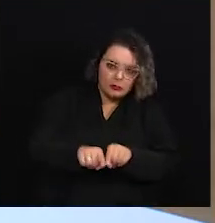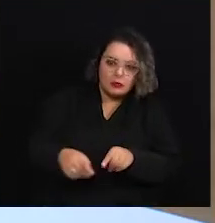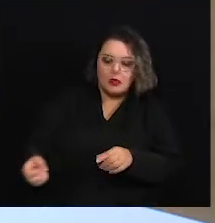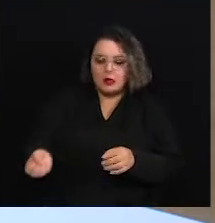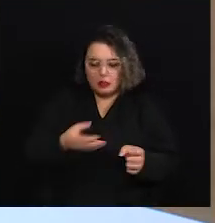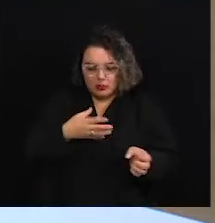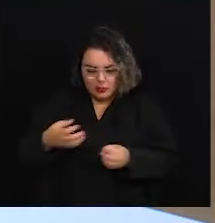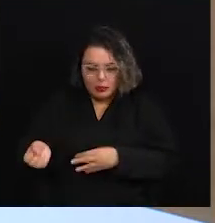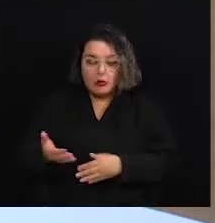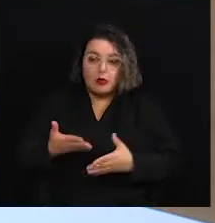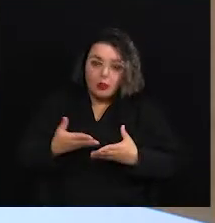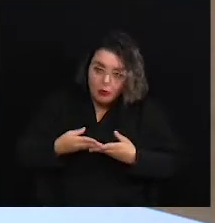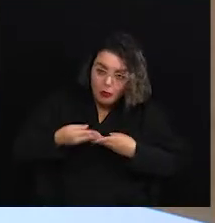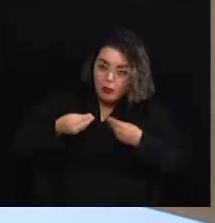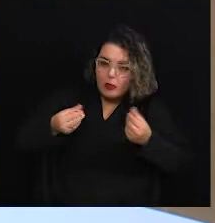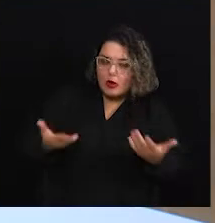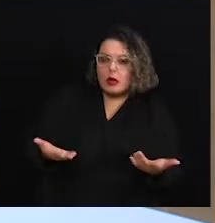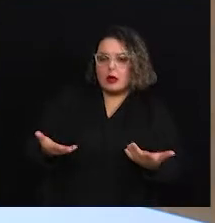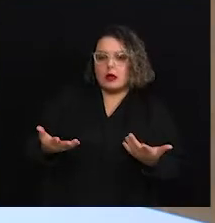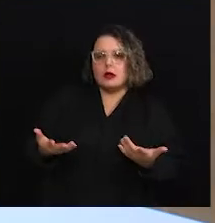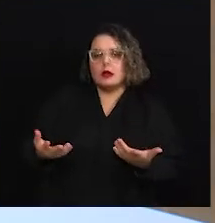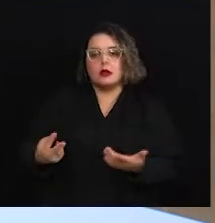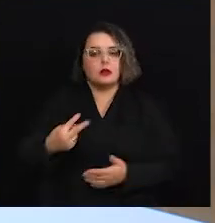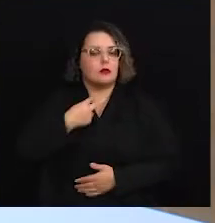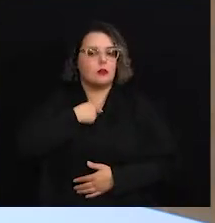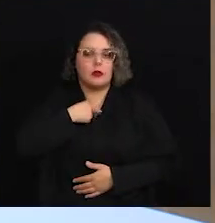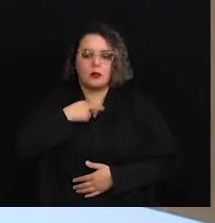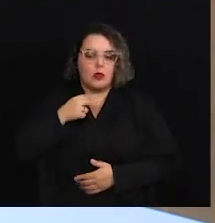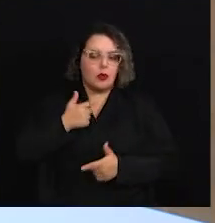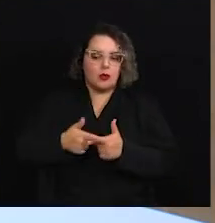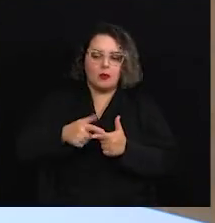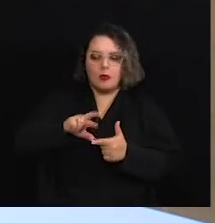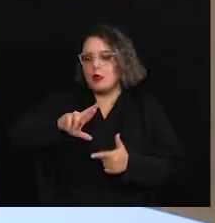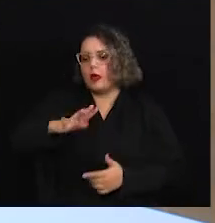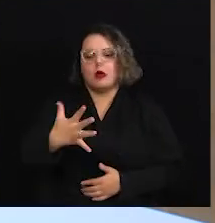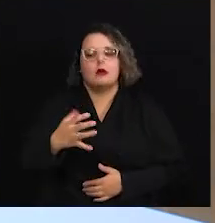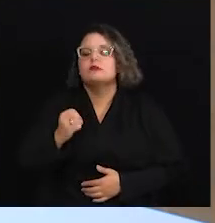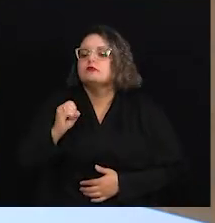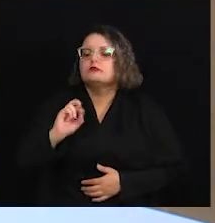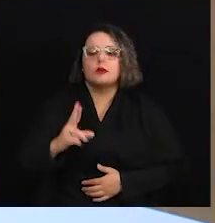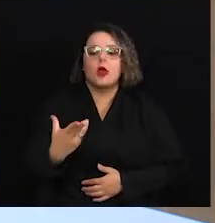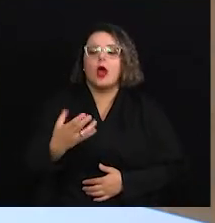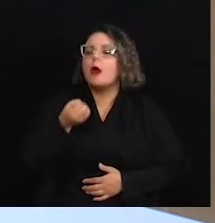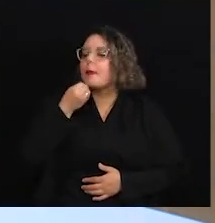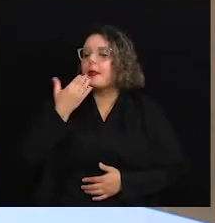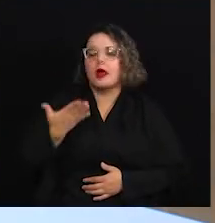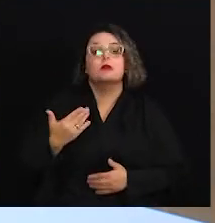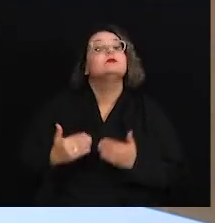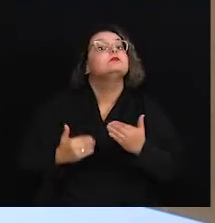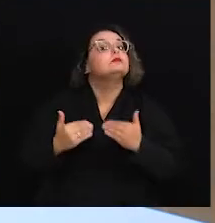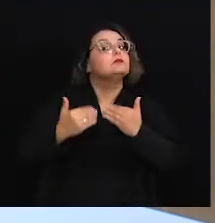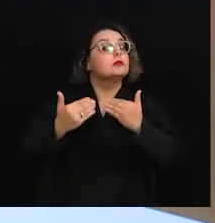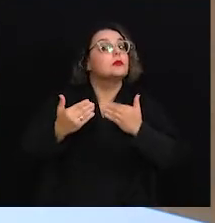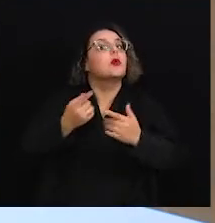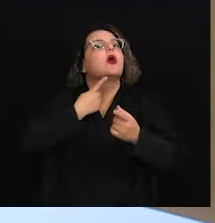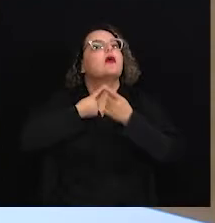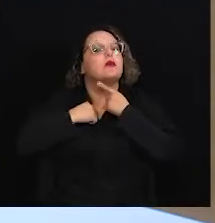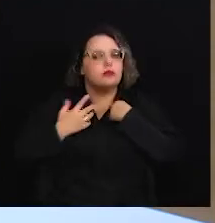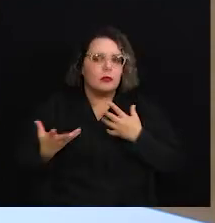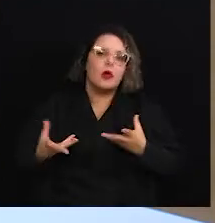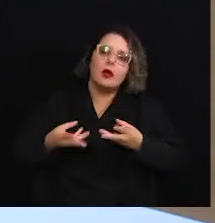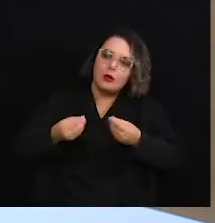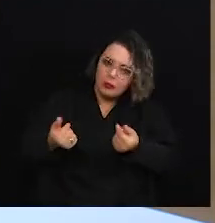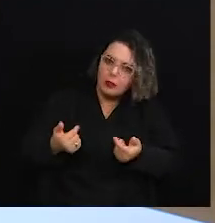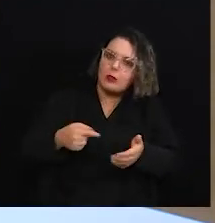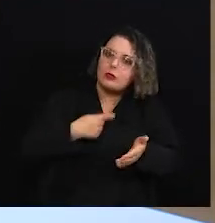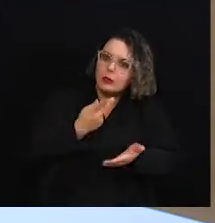trazer. Inovação, maior qualidade, e a gente não pode só colocar uma solução e falar, tá tudo bem. Ela tem que sempre estar avançando junto com a necessidade